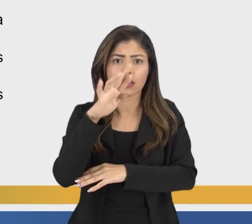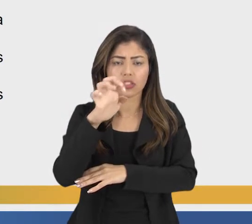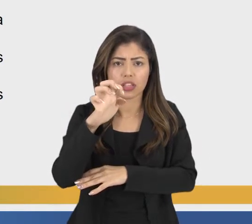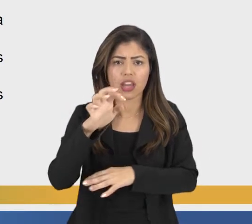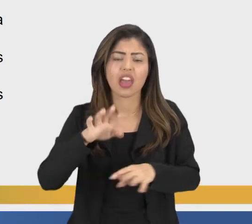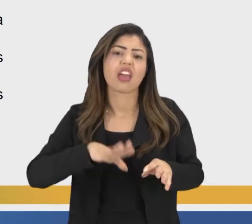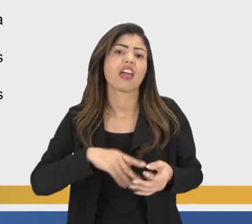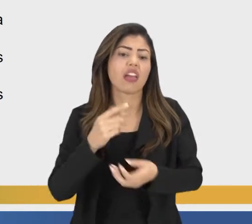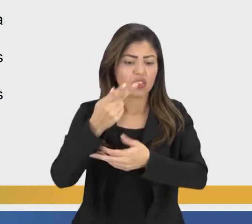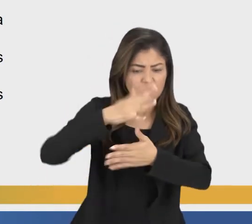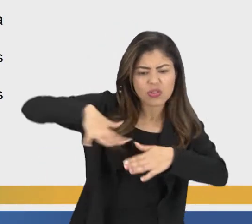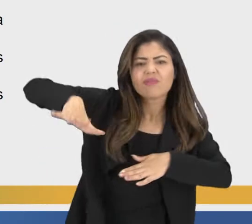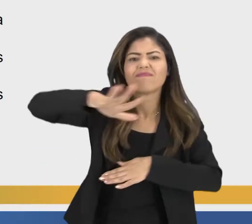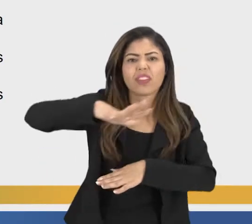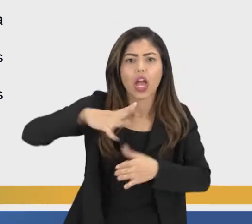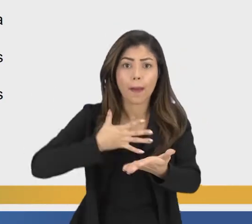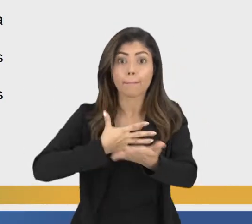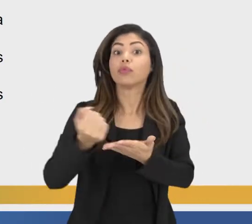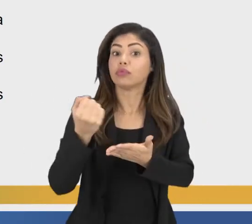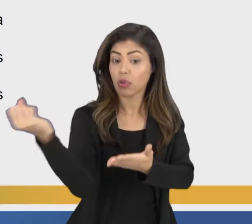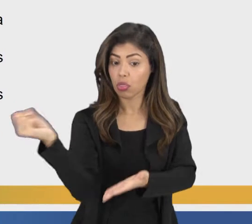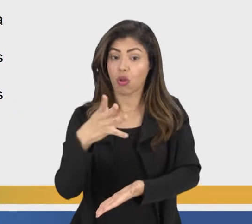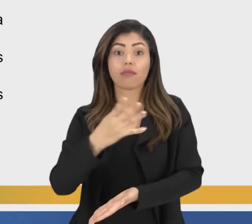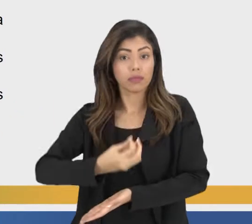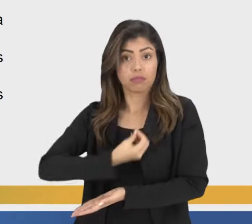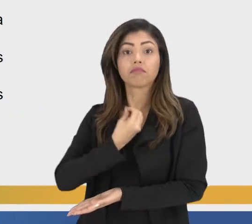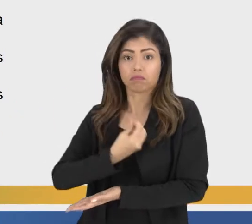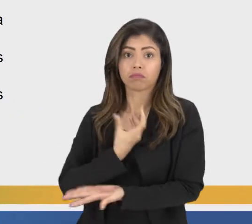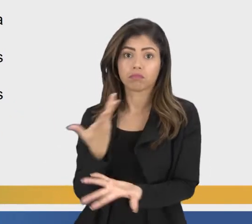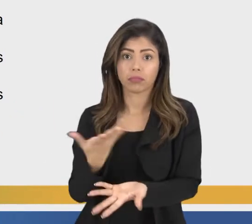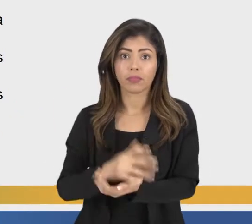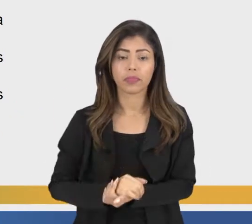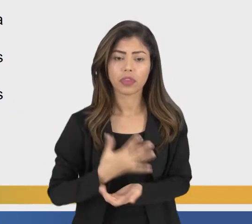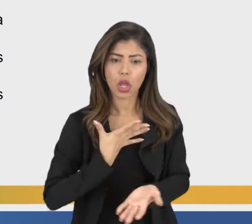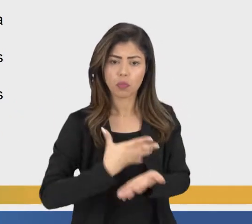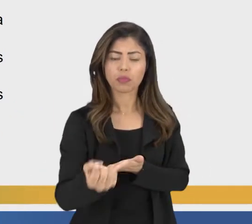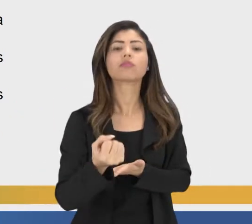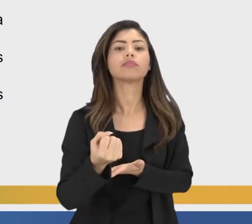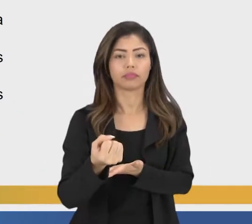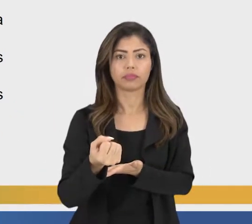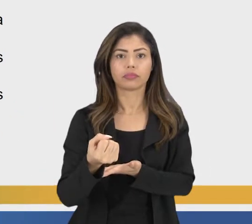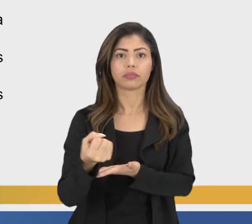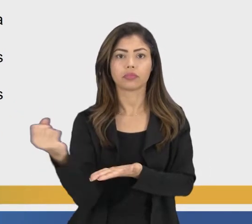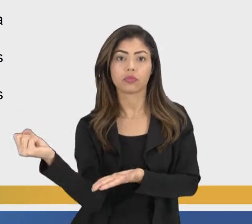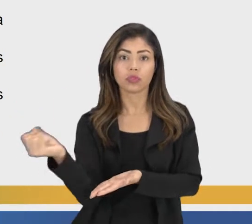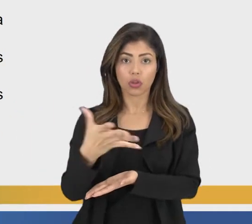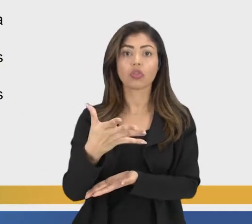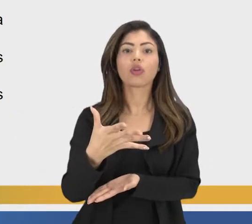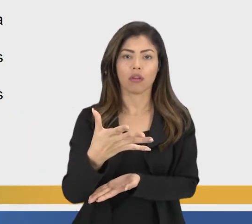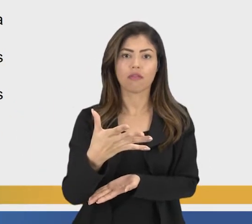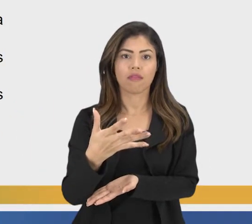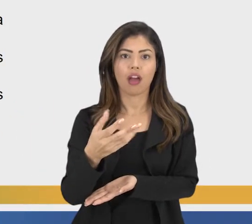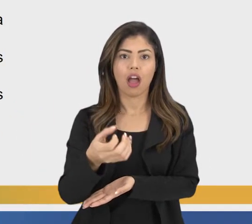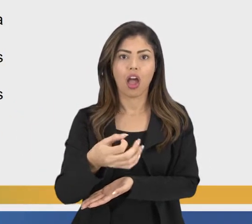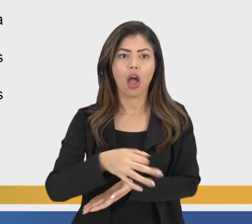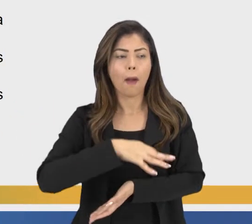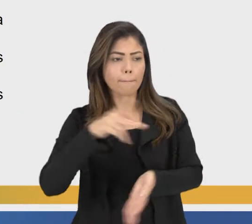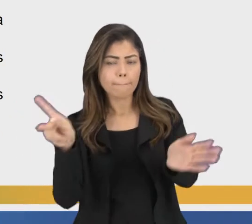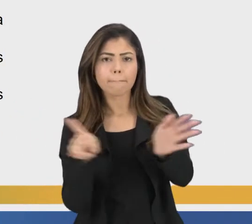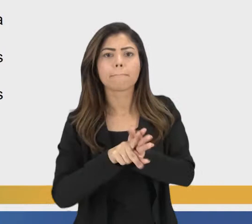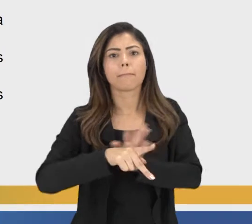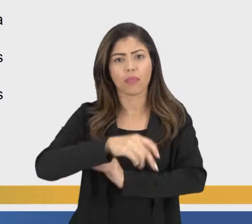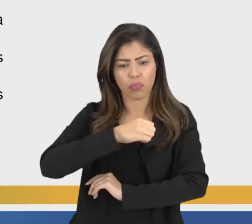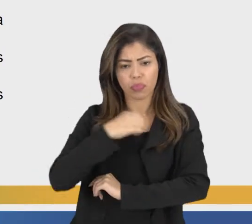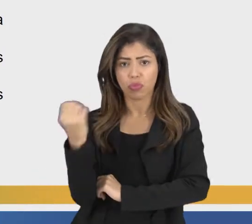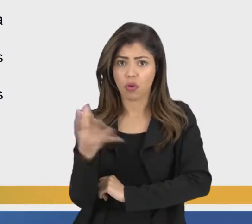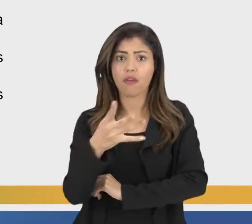Estão em busca de uma nova realidade, estão em busca, digamos assim, de uma nova oportunidade. E muitas